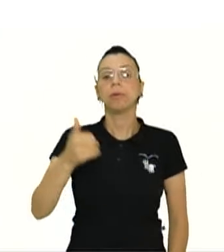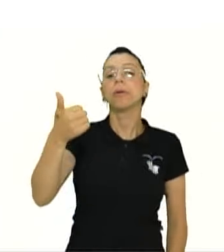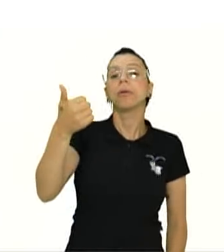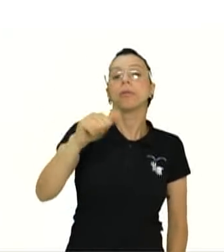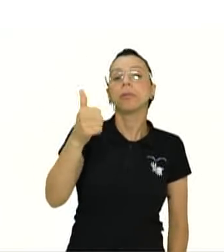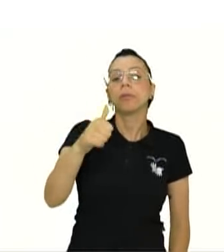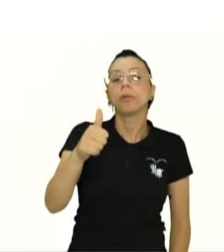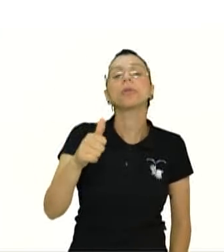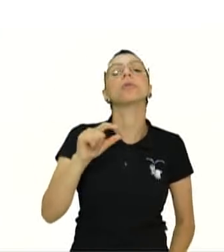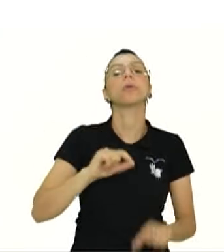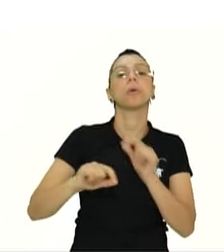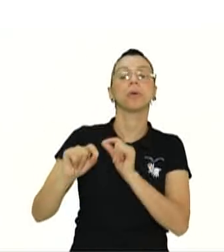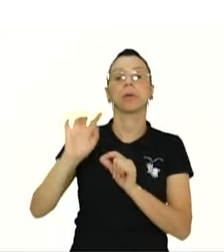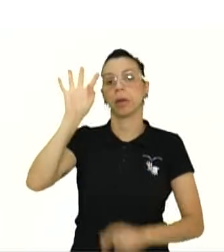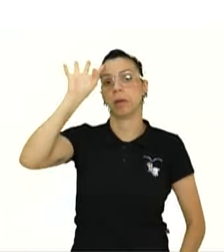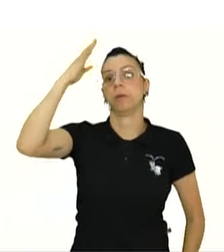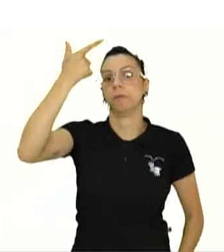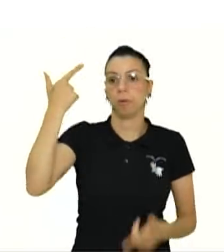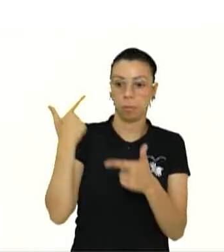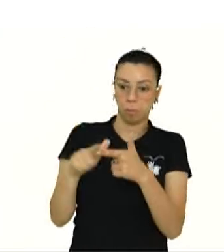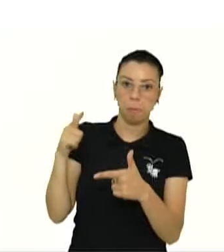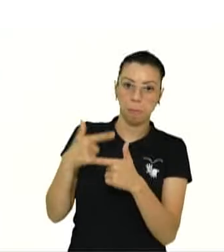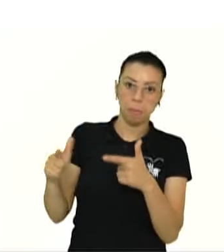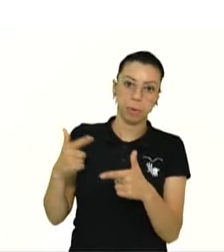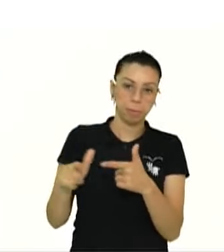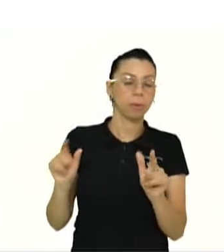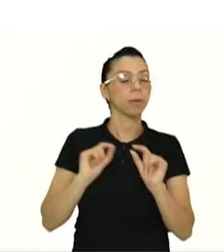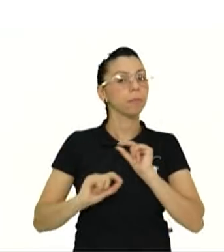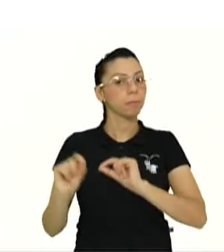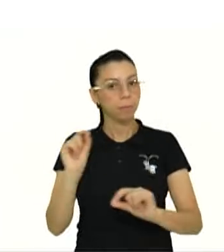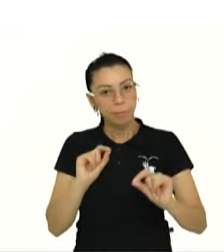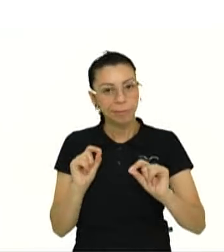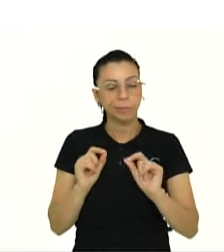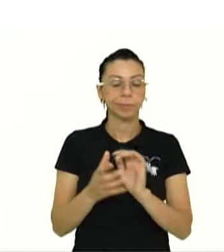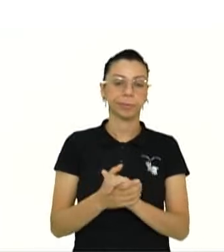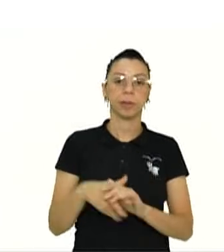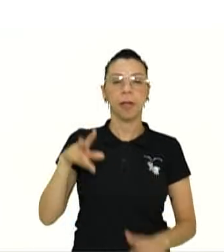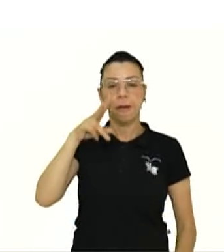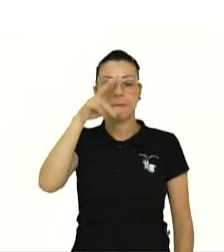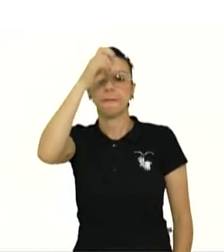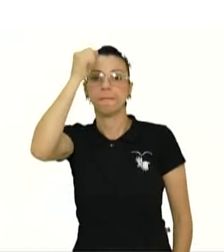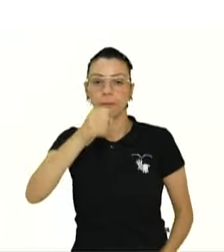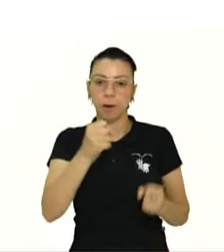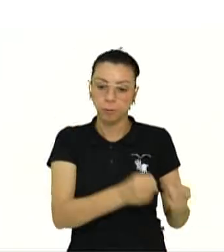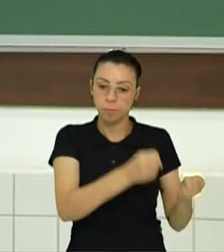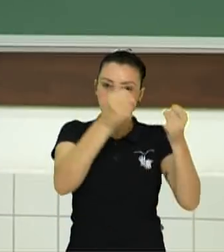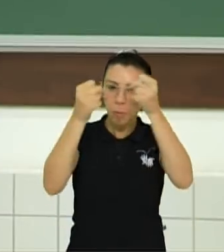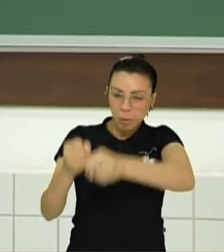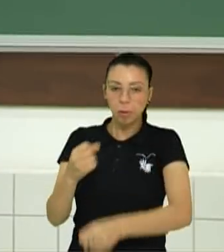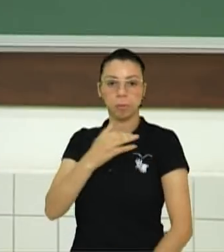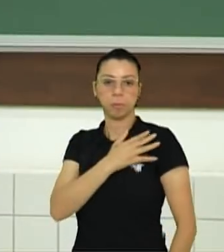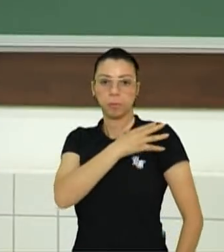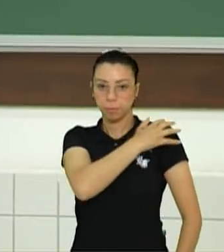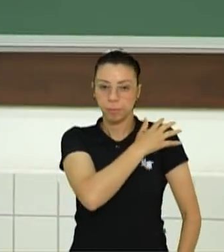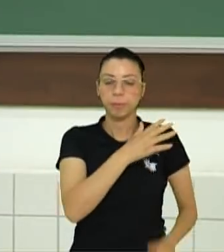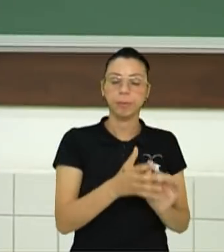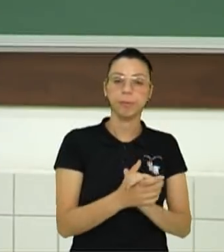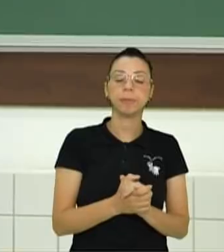um problemão para os plebeus, né, como diz o outro. E, na verdade, fortaleceu o poder dos generais. Ele